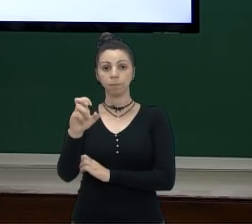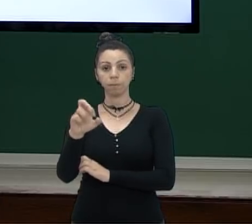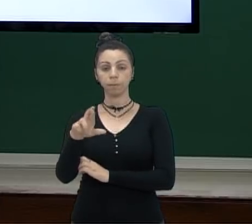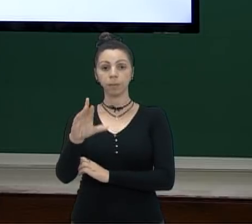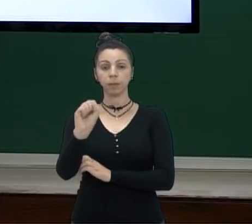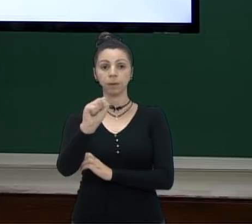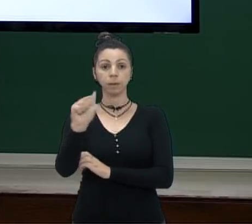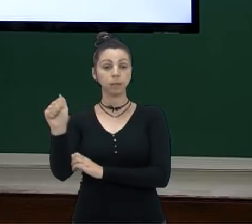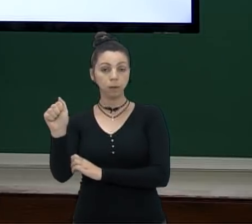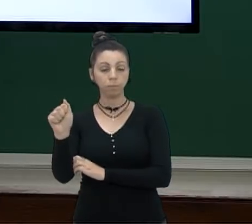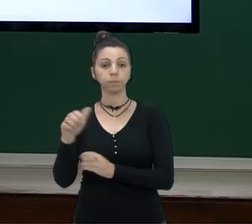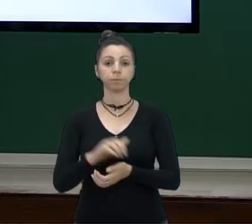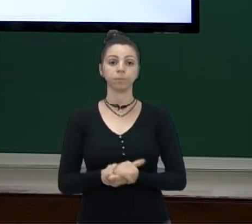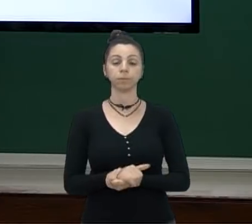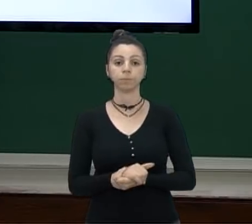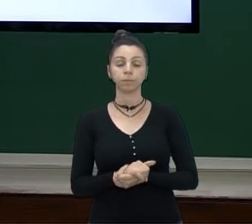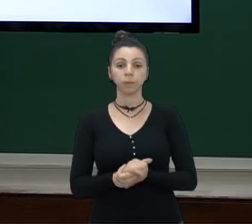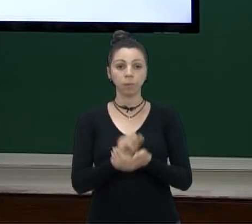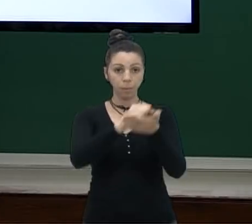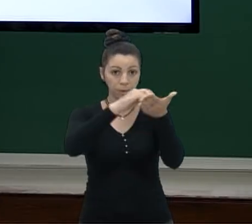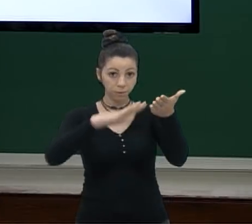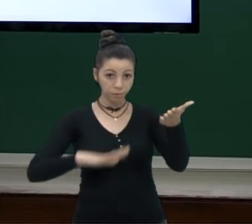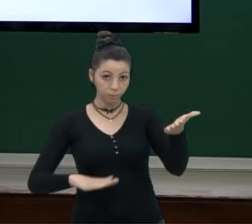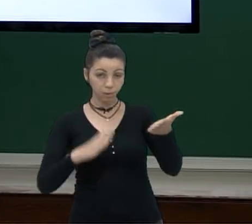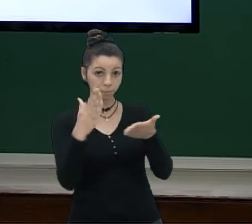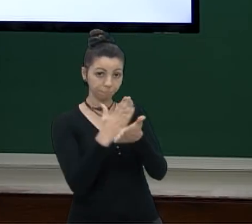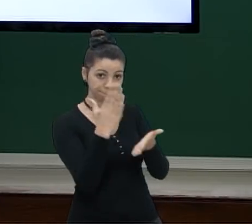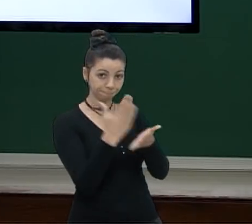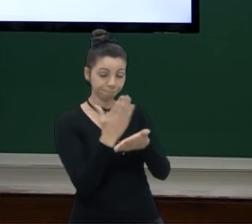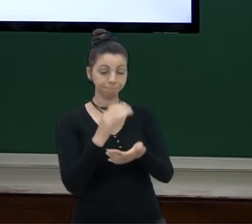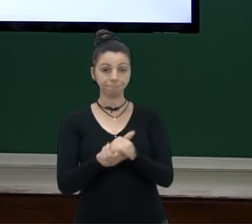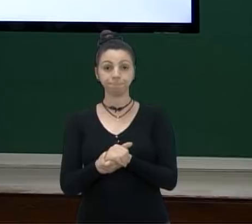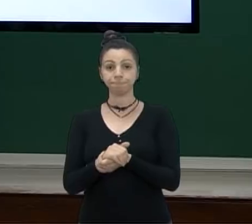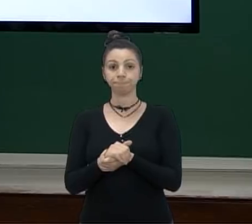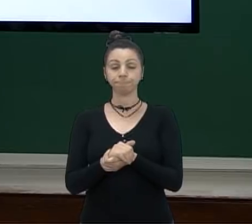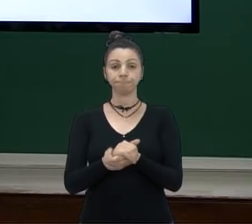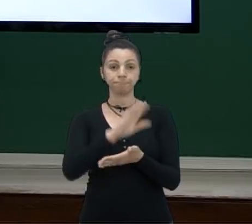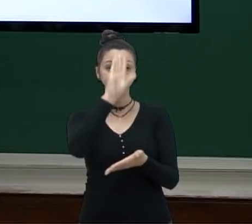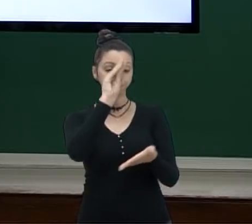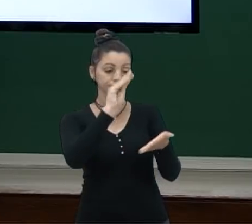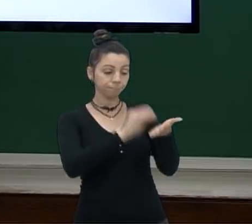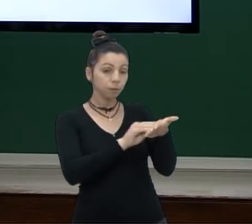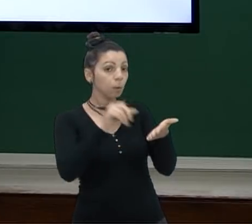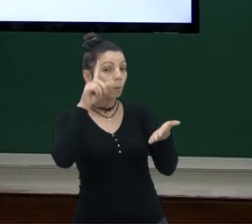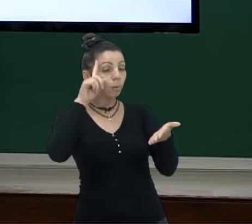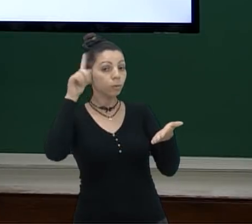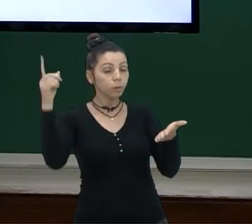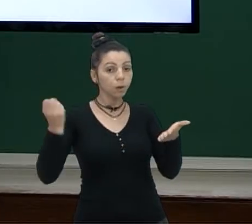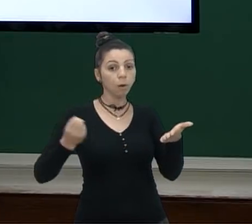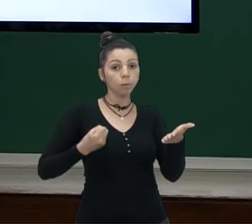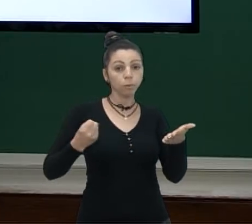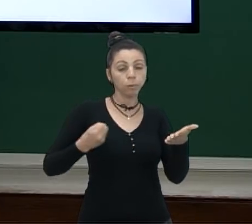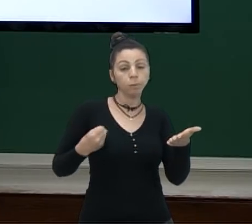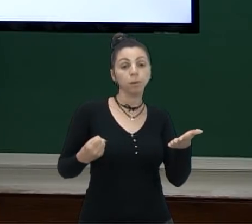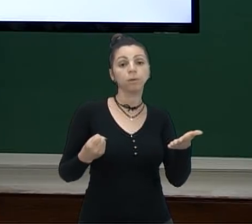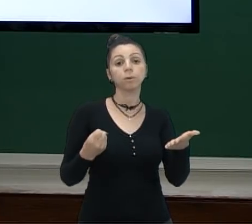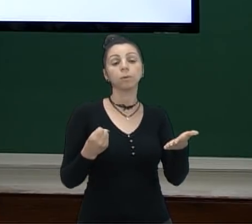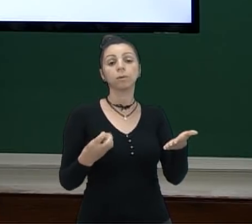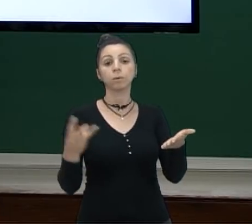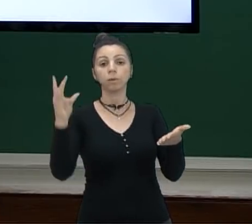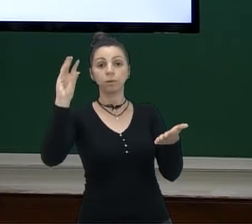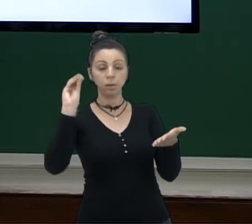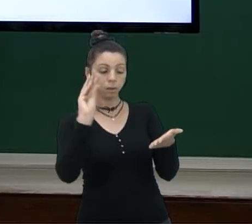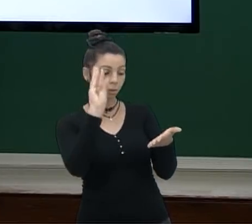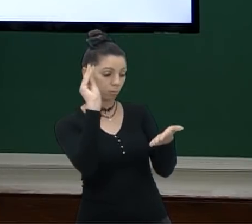agora? Atividades. Vamos pegar o nosso caderno? Então, coloca a data de hoje, coloca o número da nossa aula, número 30, coloca